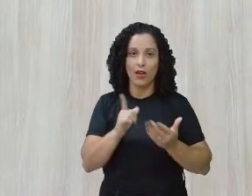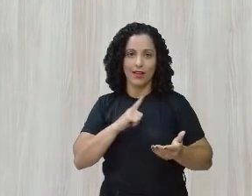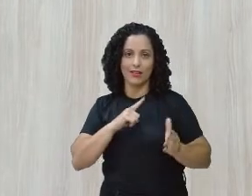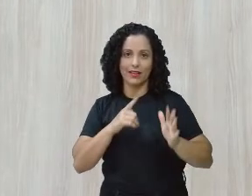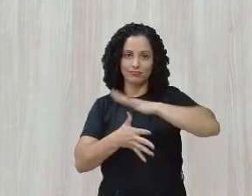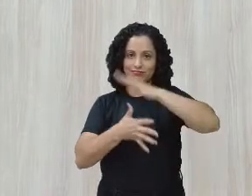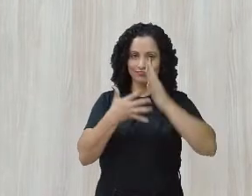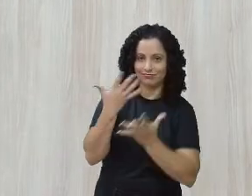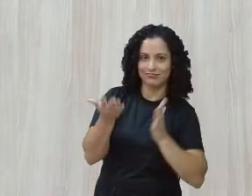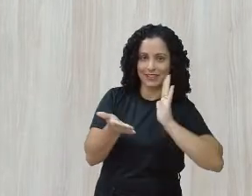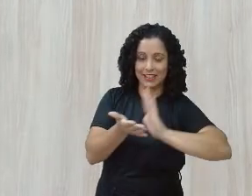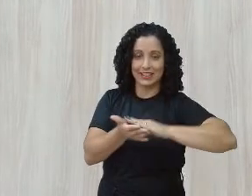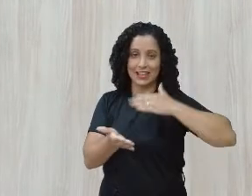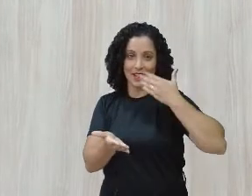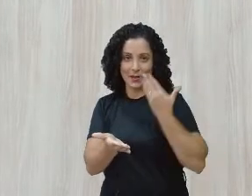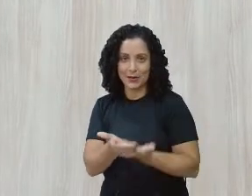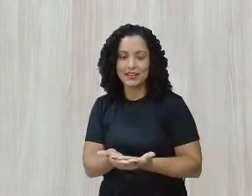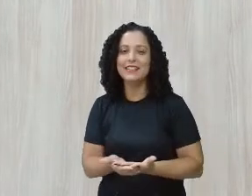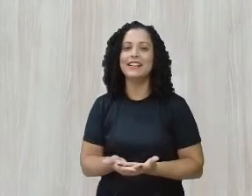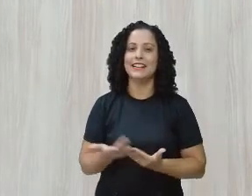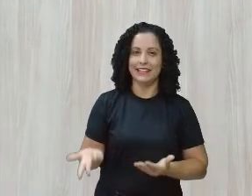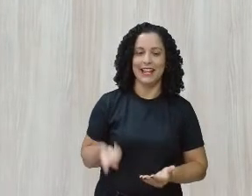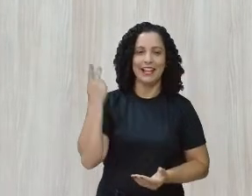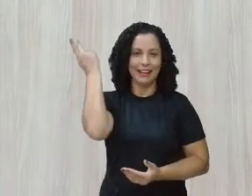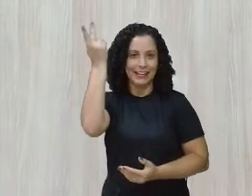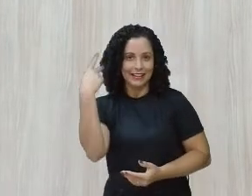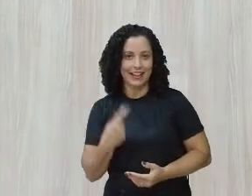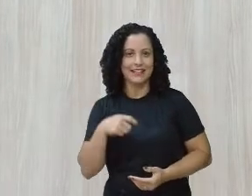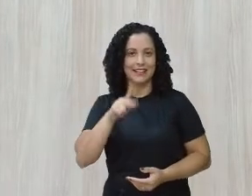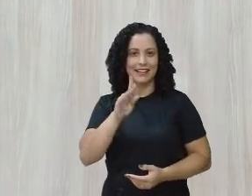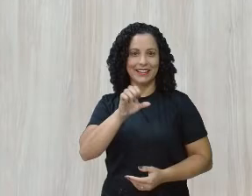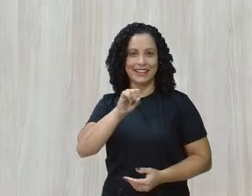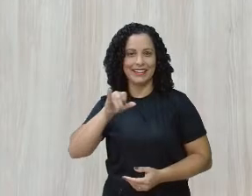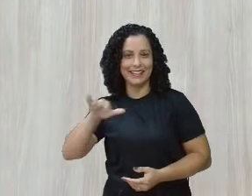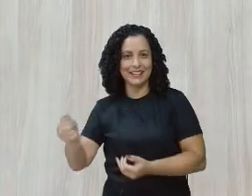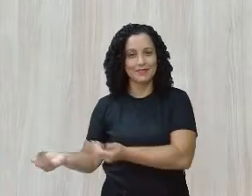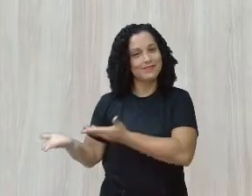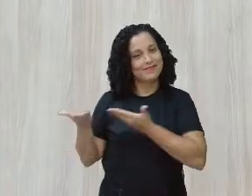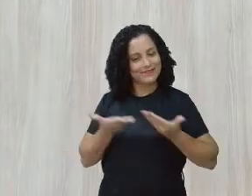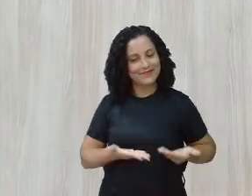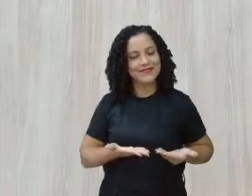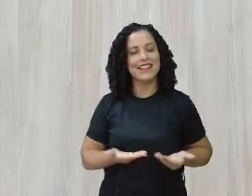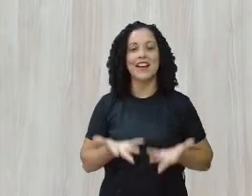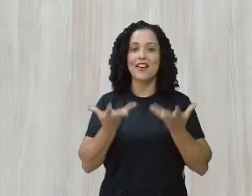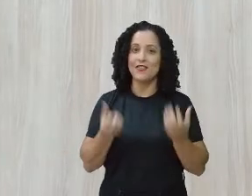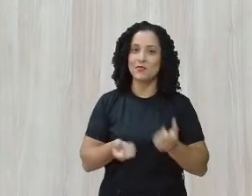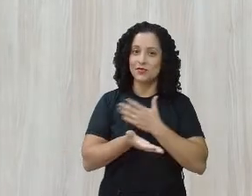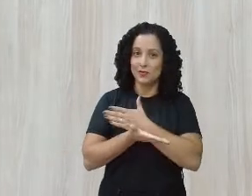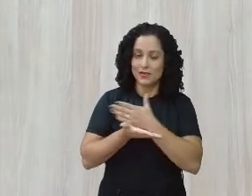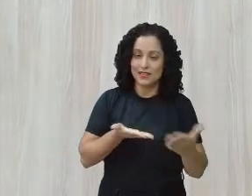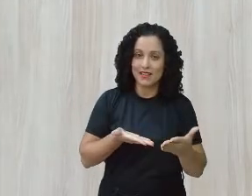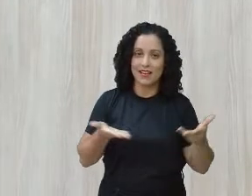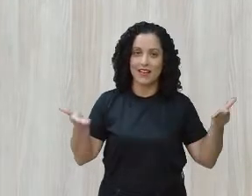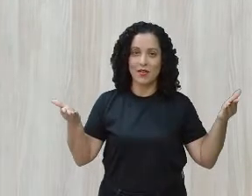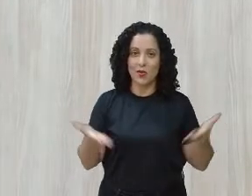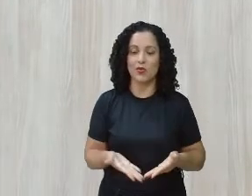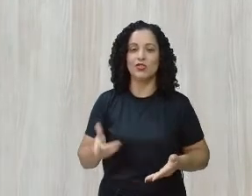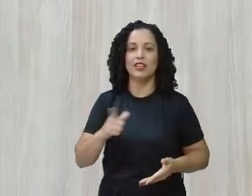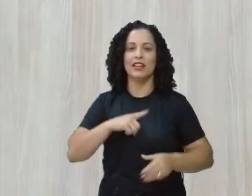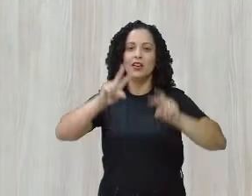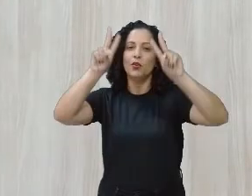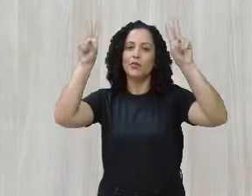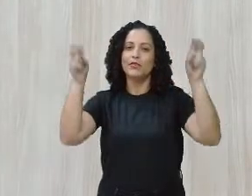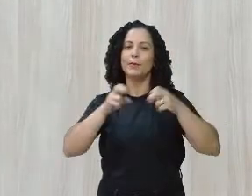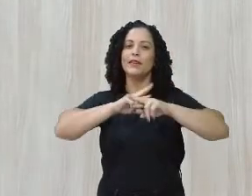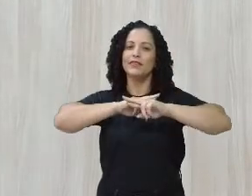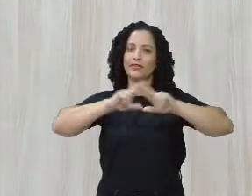língua brasileira de sinais pela nossa querida intérprete Késia. Seja bem-vinda. Então, vamos lá. A gente começa hoje um outro tema.